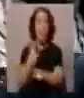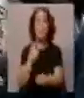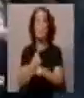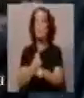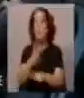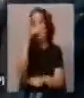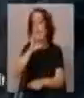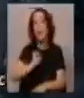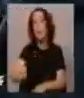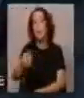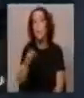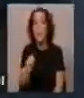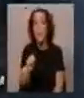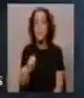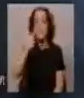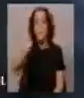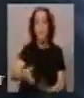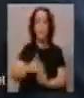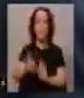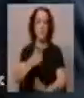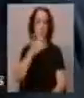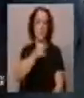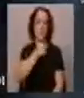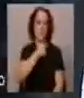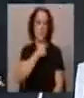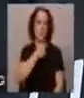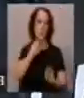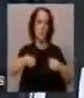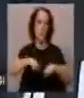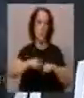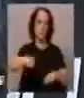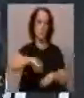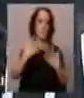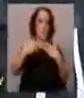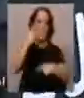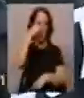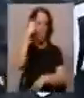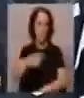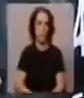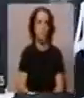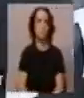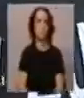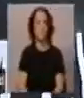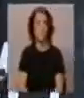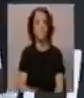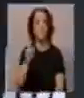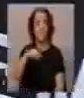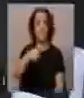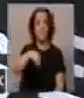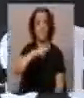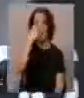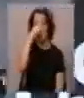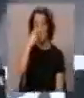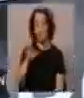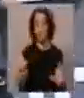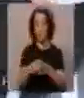PS. Por isso é urgente tomar medidas imediatas de reunir com os sindicatos de enfermagem. Aquilo que tomam estes enfermeiros que vão da Guarda a